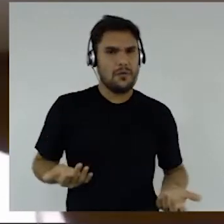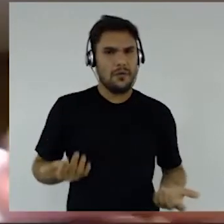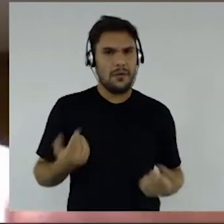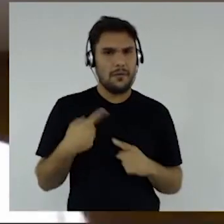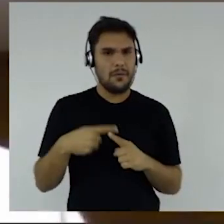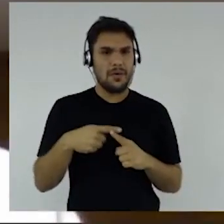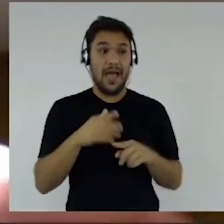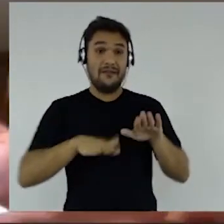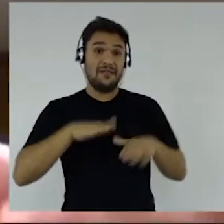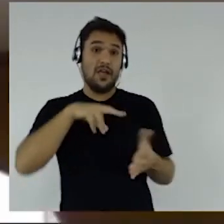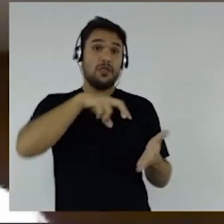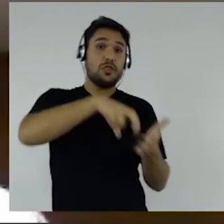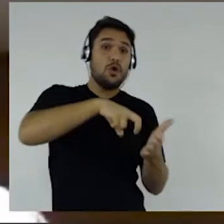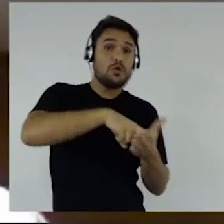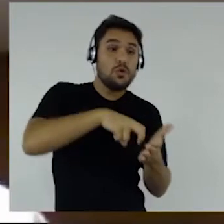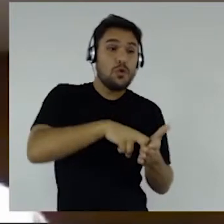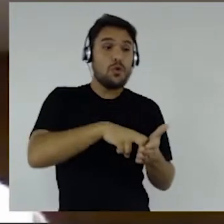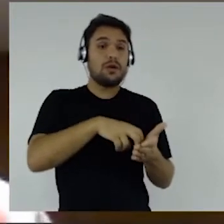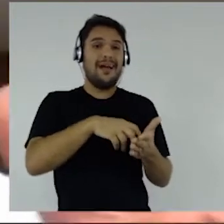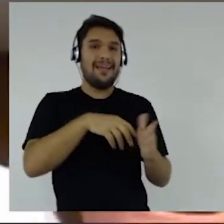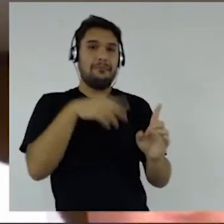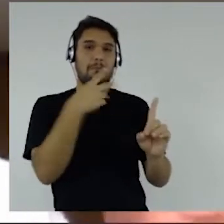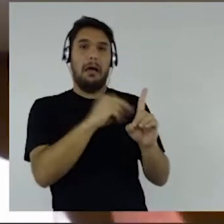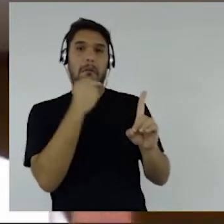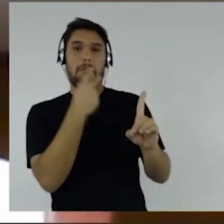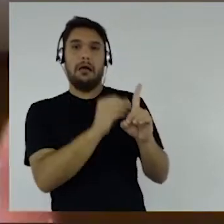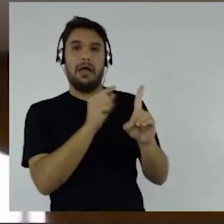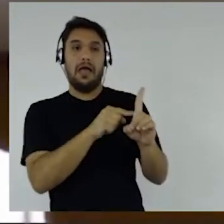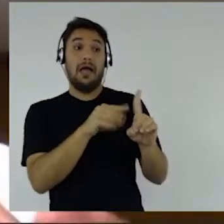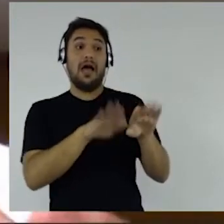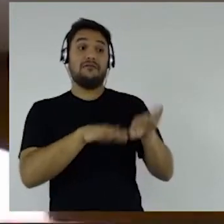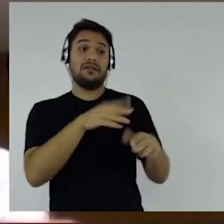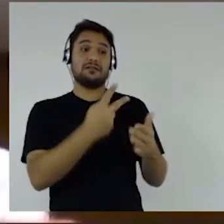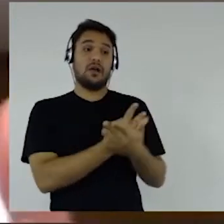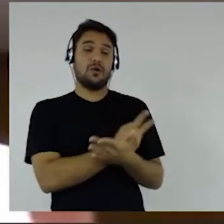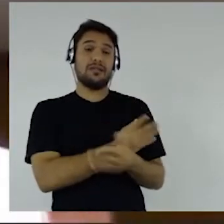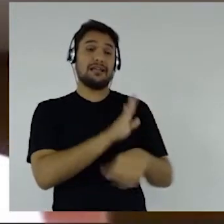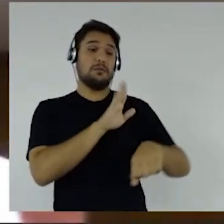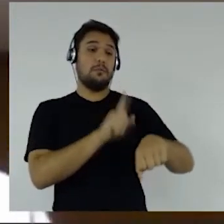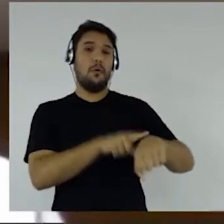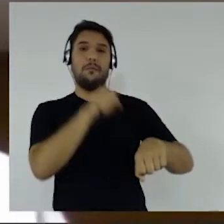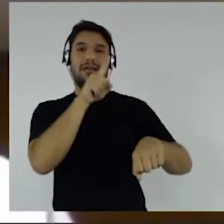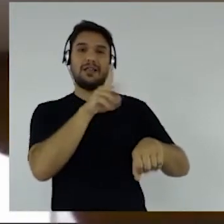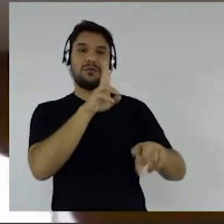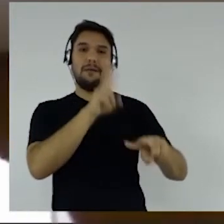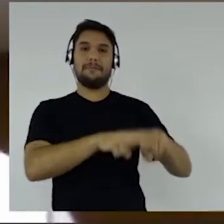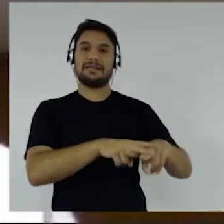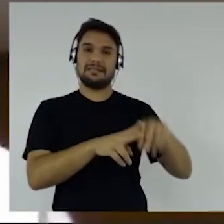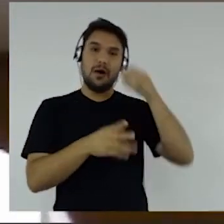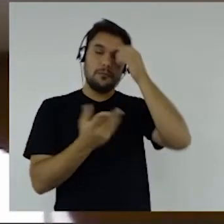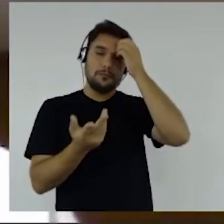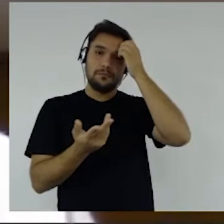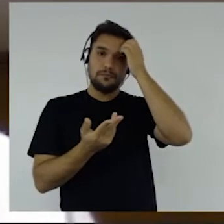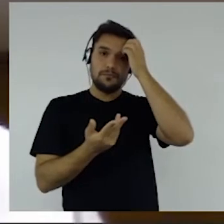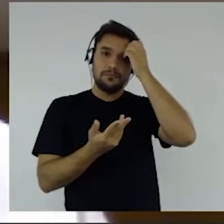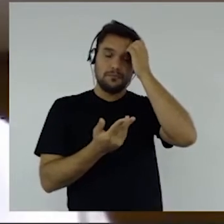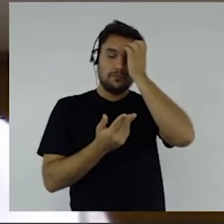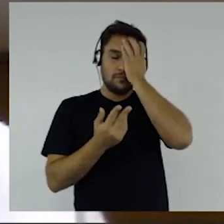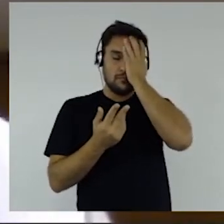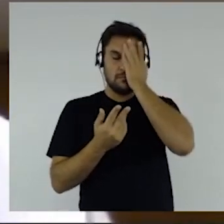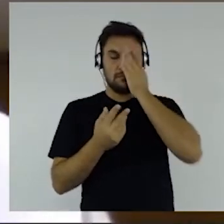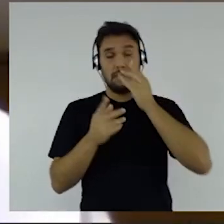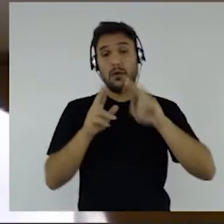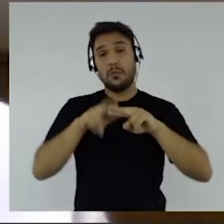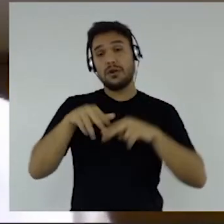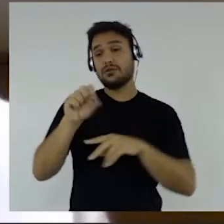a tortura e os maus tratos geralmente são cometidos ali no momento da prisão, não por outro motivo.